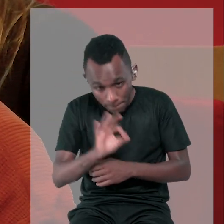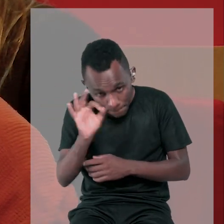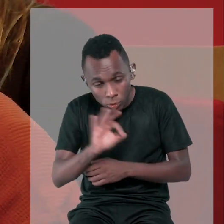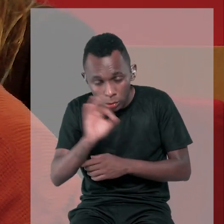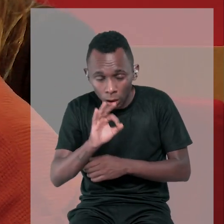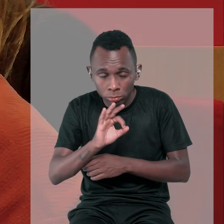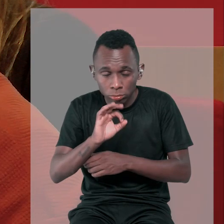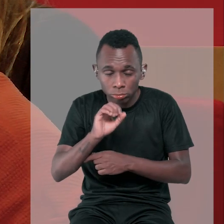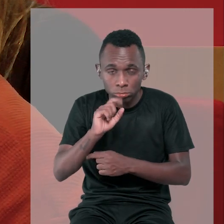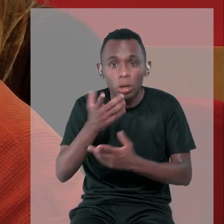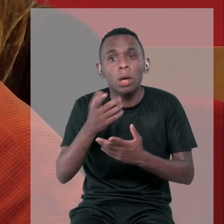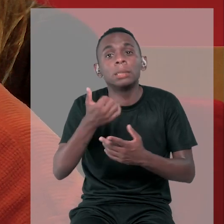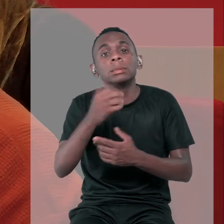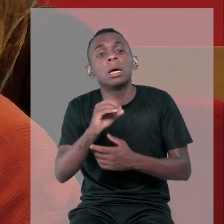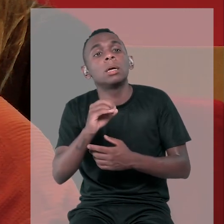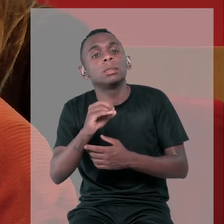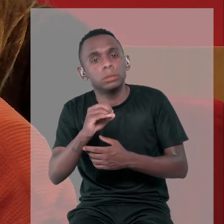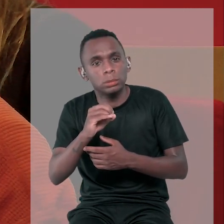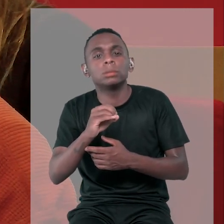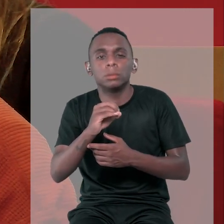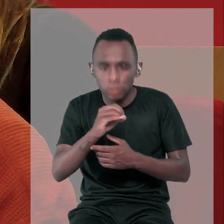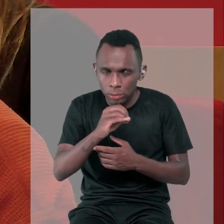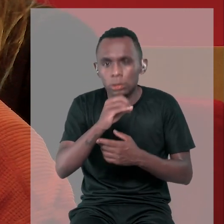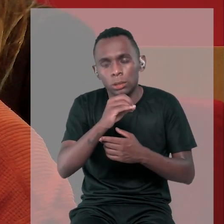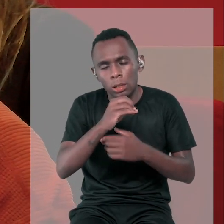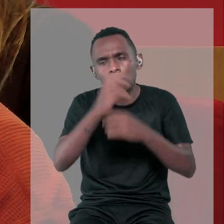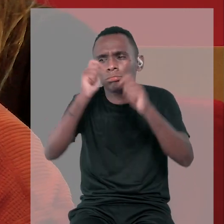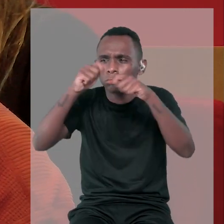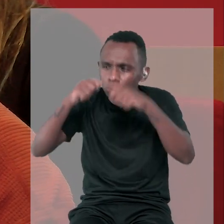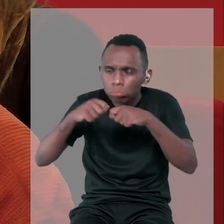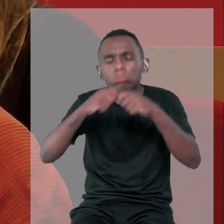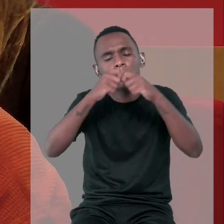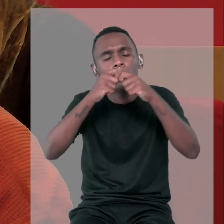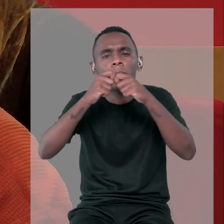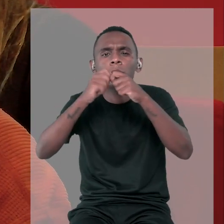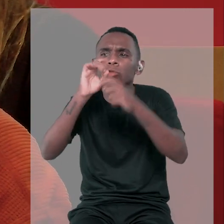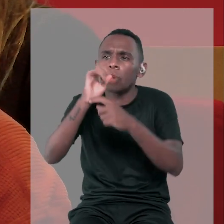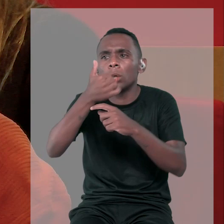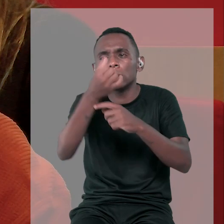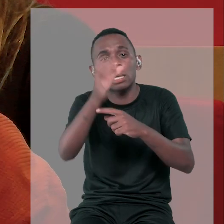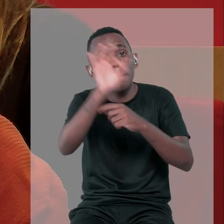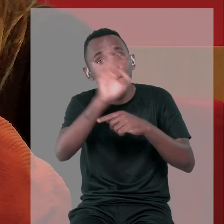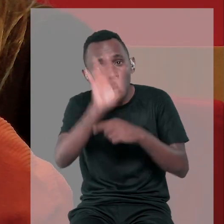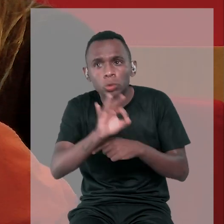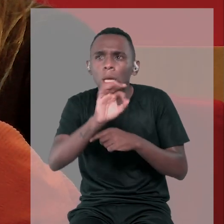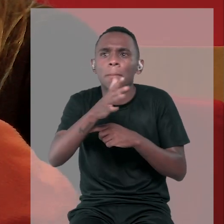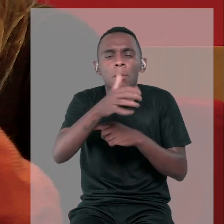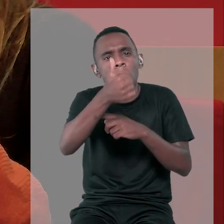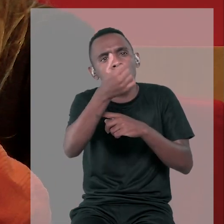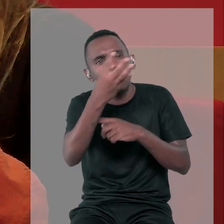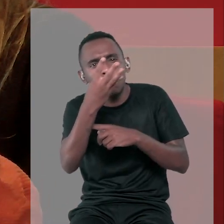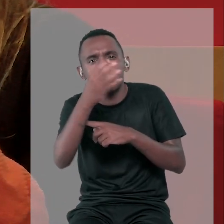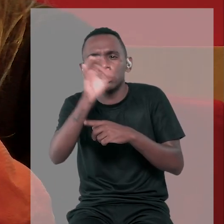10% não dava para fazer uma classificação desses científicos e apenas 16, 14, 13. Cada hora aparece